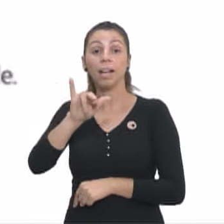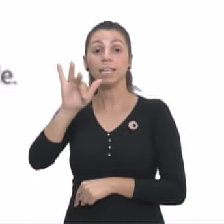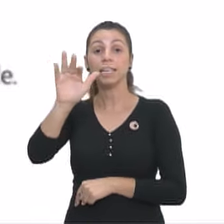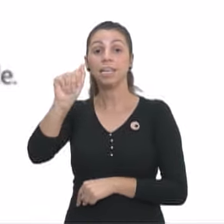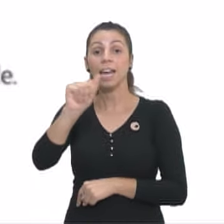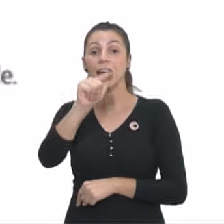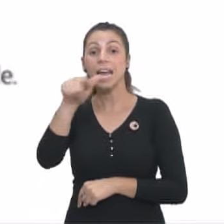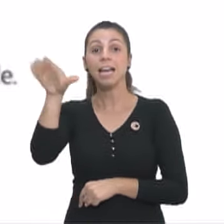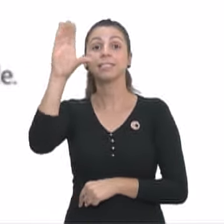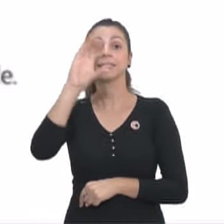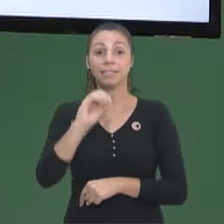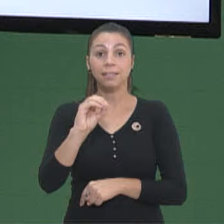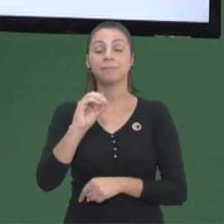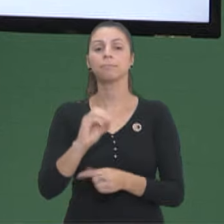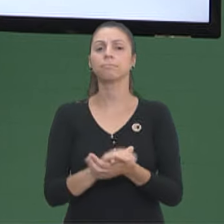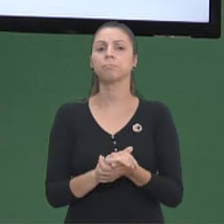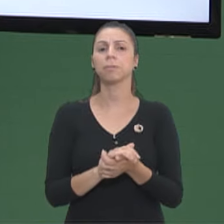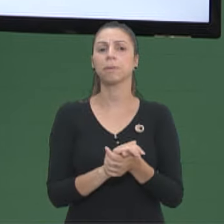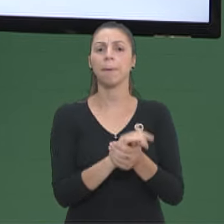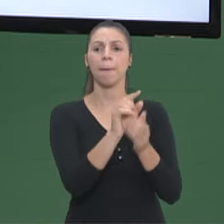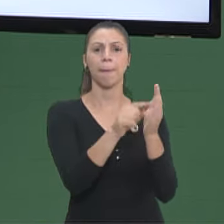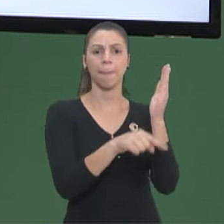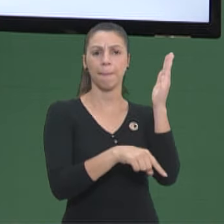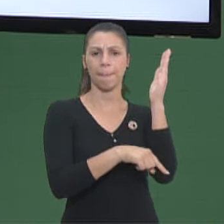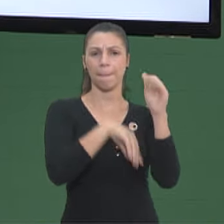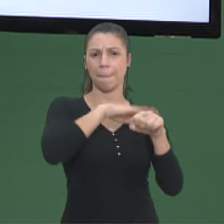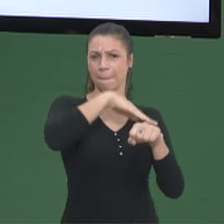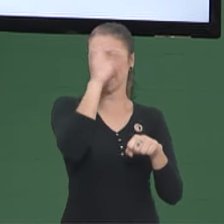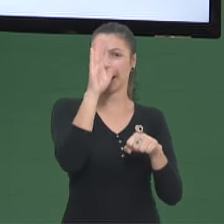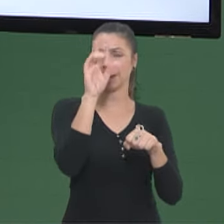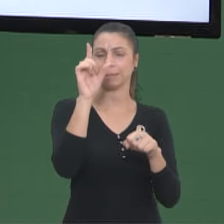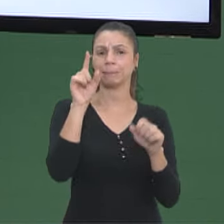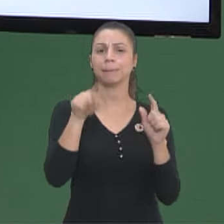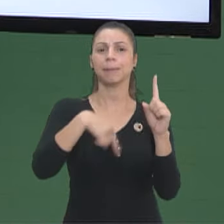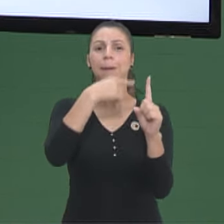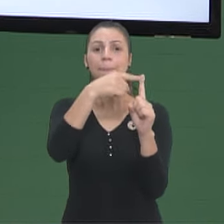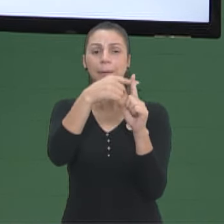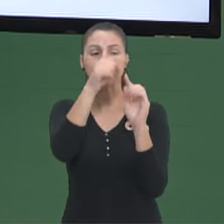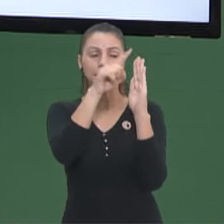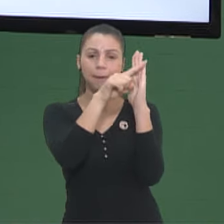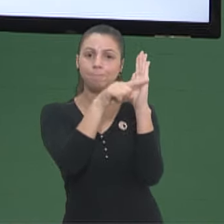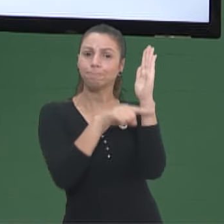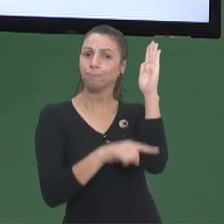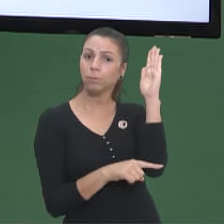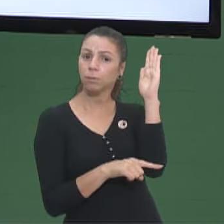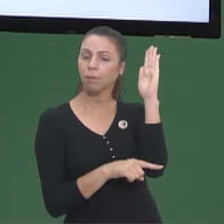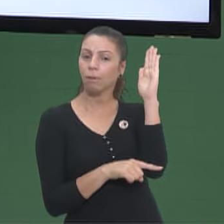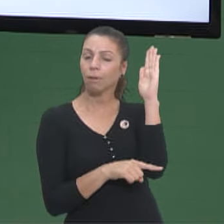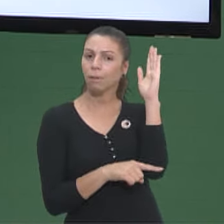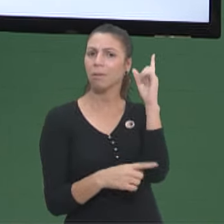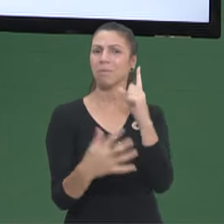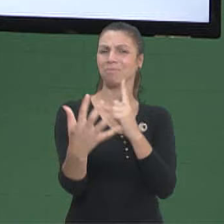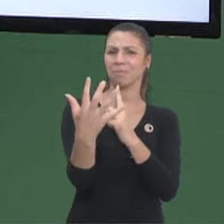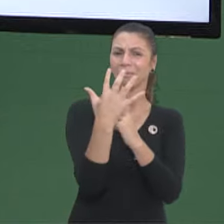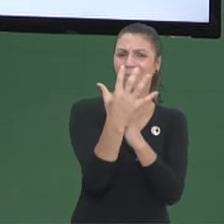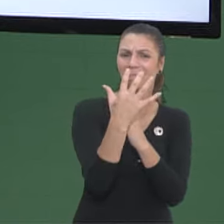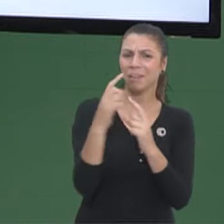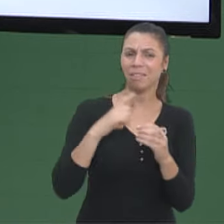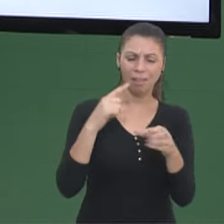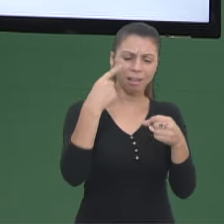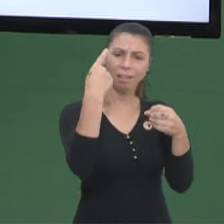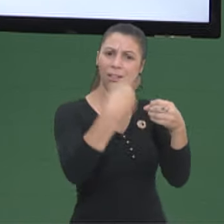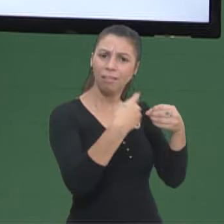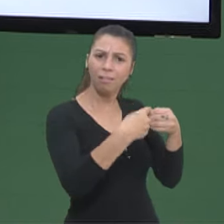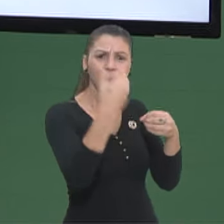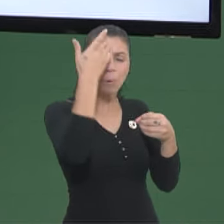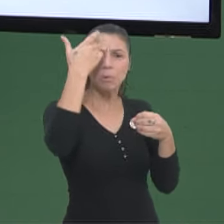máxima menos a mínima. A gente sofre isso no nosso dia a dia, não sofre? Na nossa cidade não tem